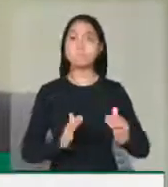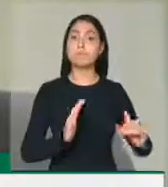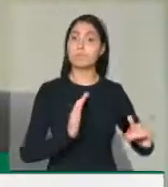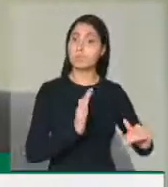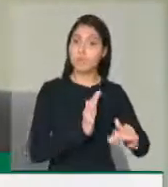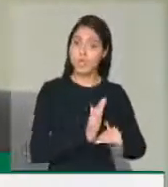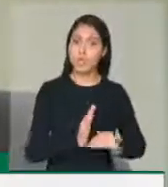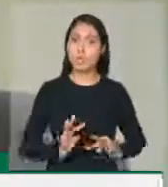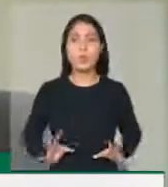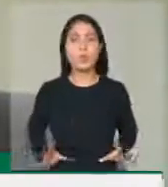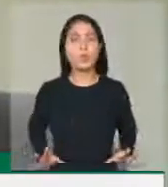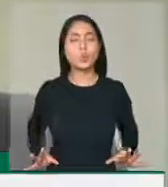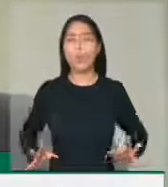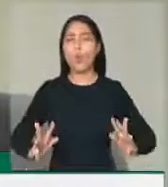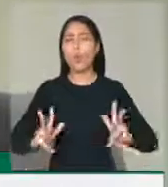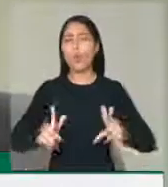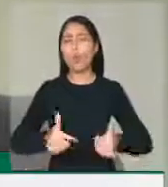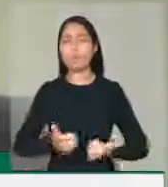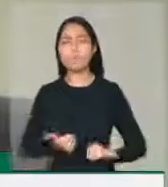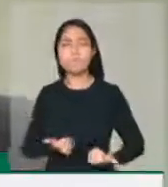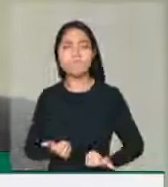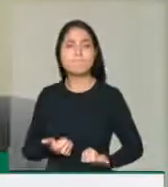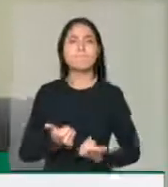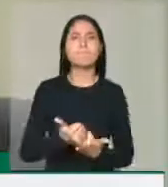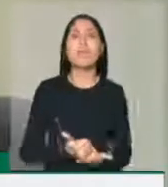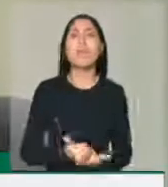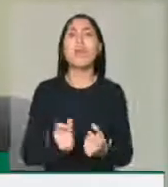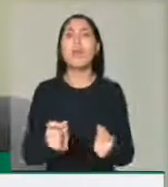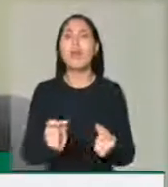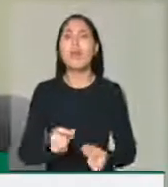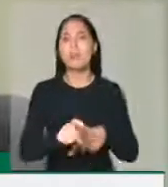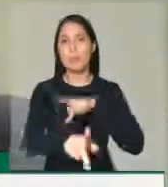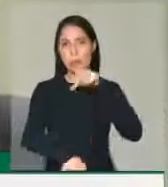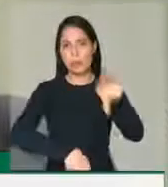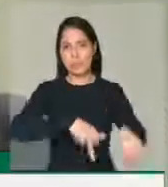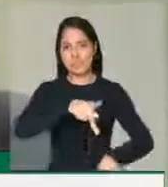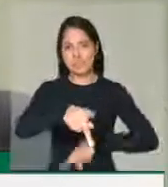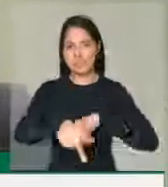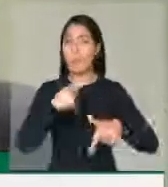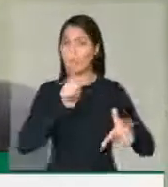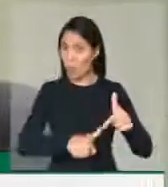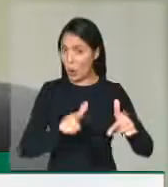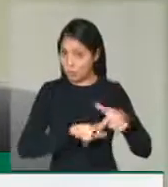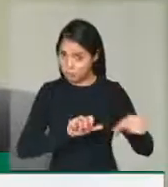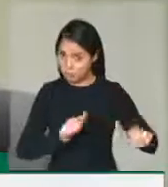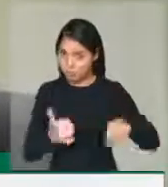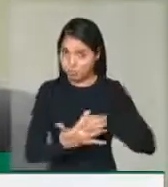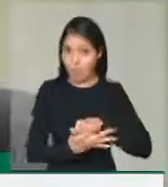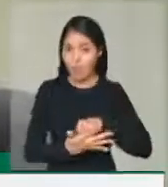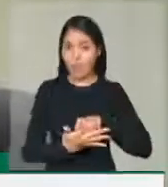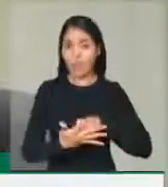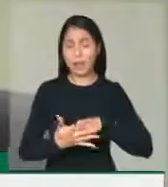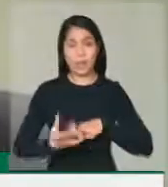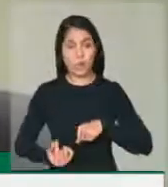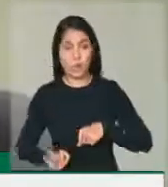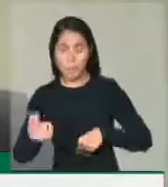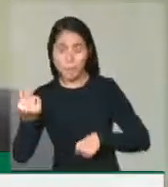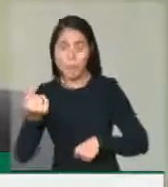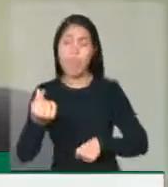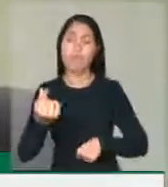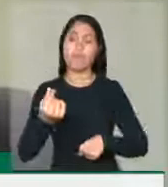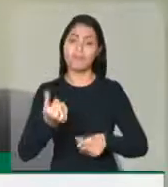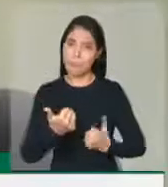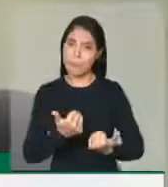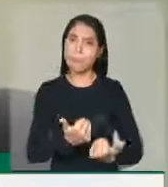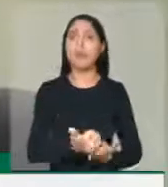salvar aqueles que estão lá na ponta e os abalos causados pela condene a nossa economia deputados